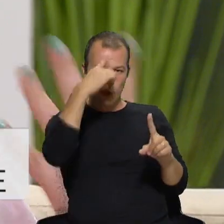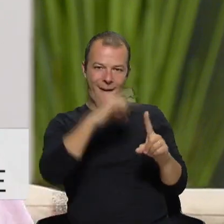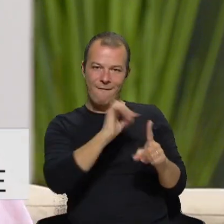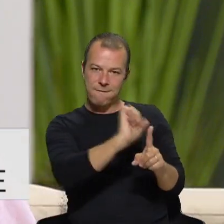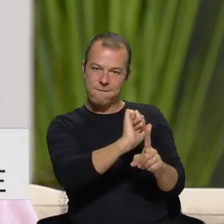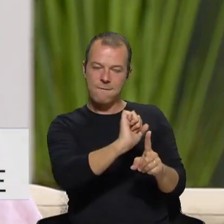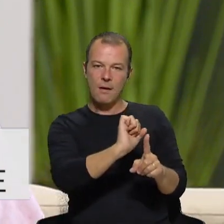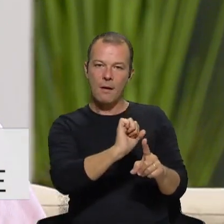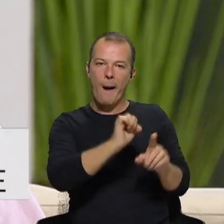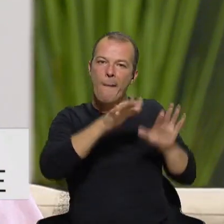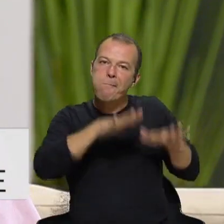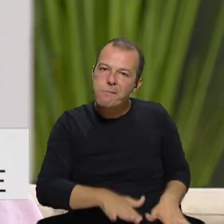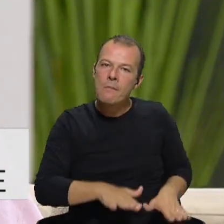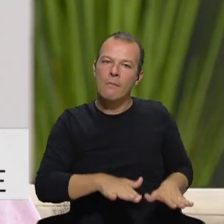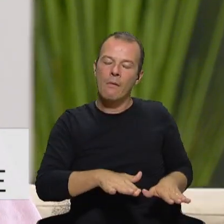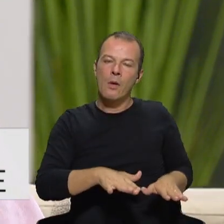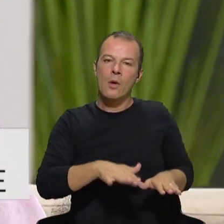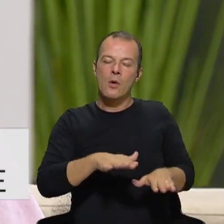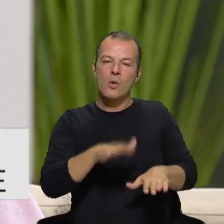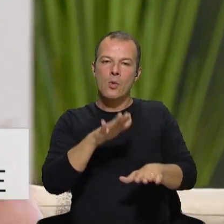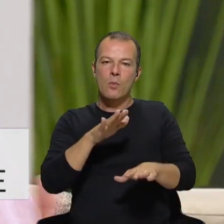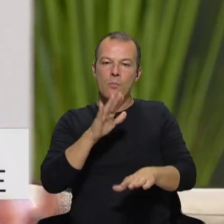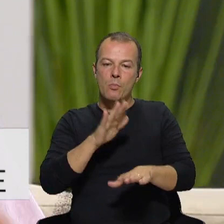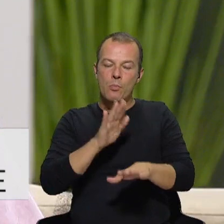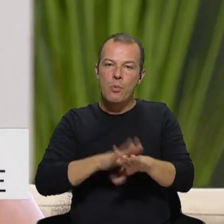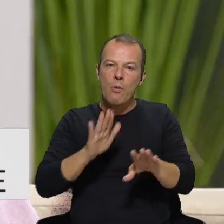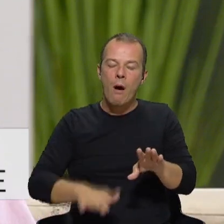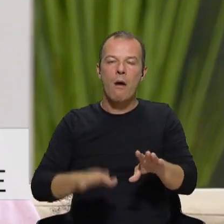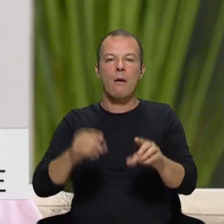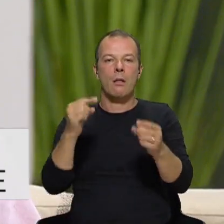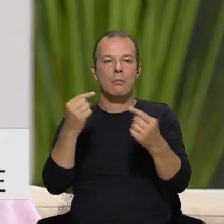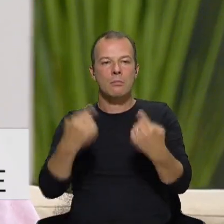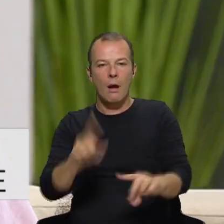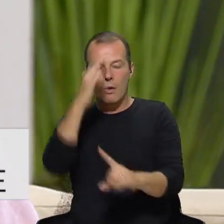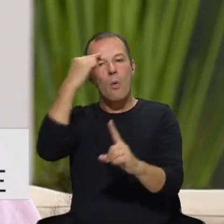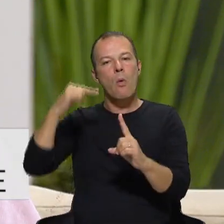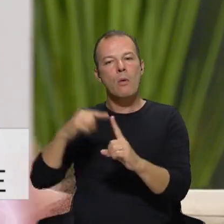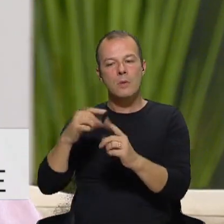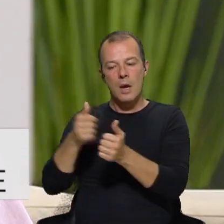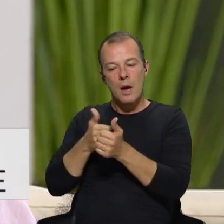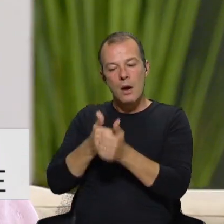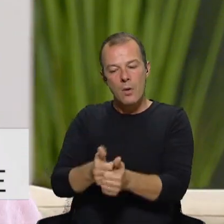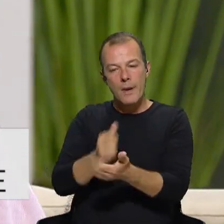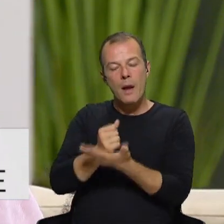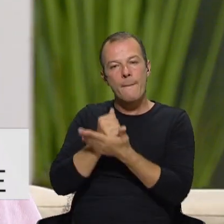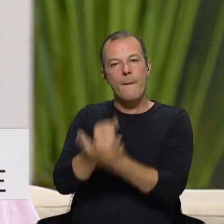em stand-by porque tinha esta missão de acompanhar esta